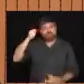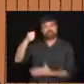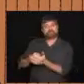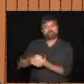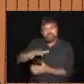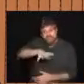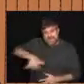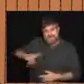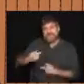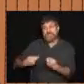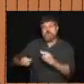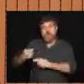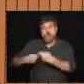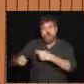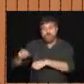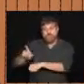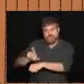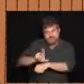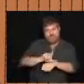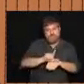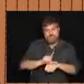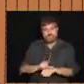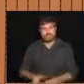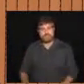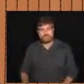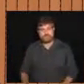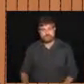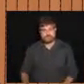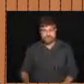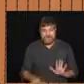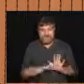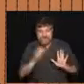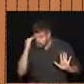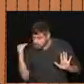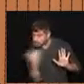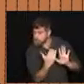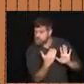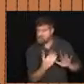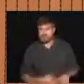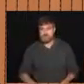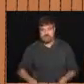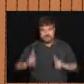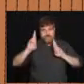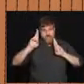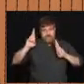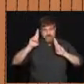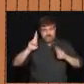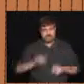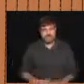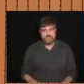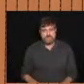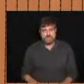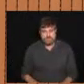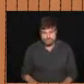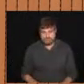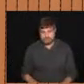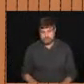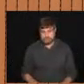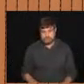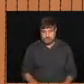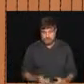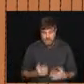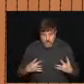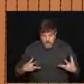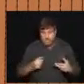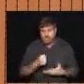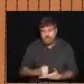aí sim com força de imposição legal. Eu espero realmente poder contar com a colaboração de